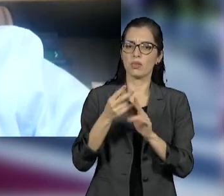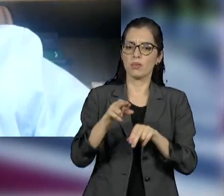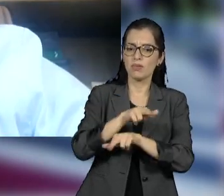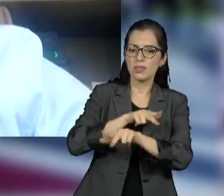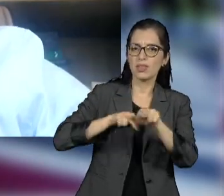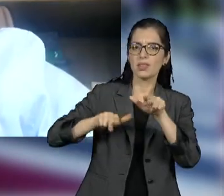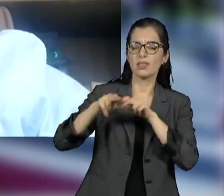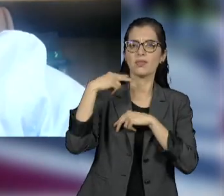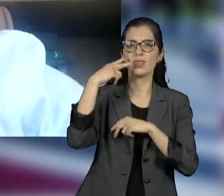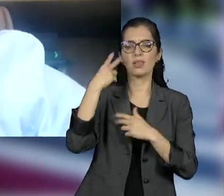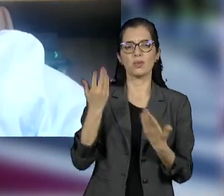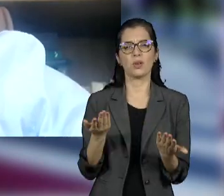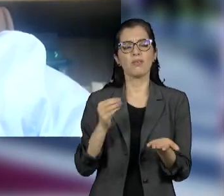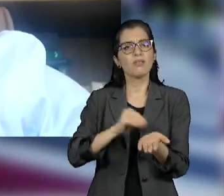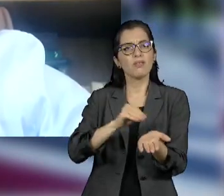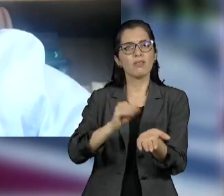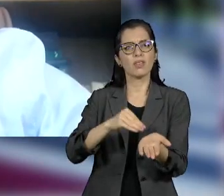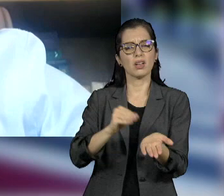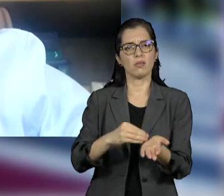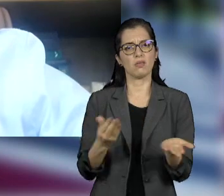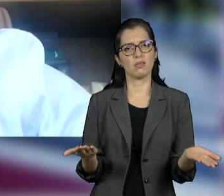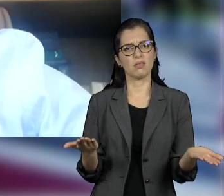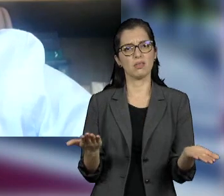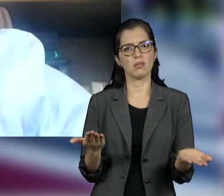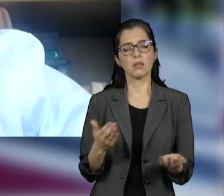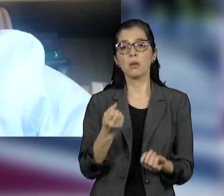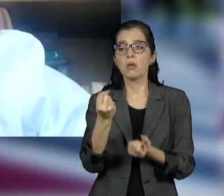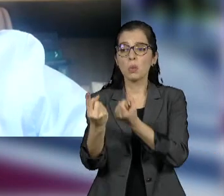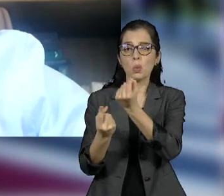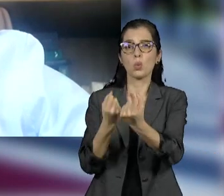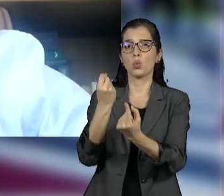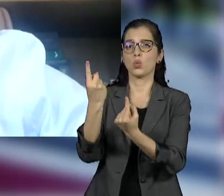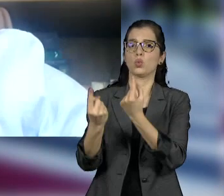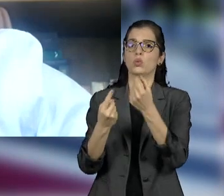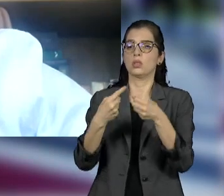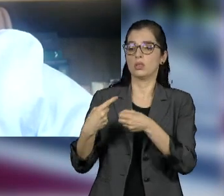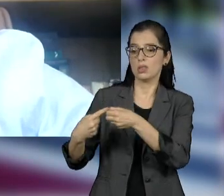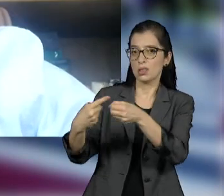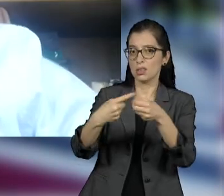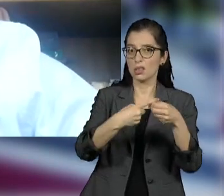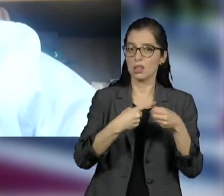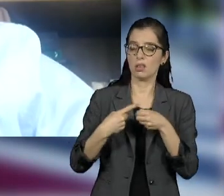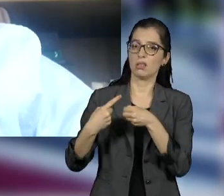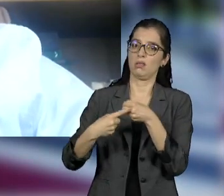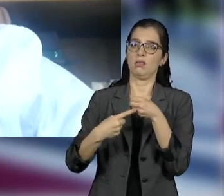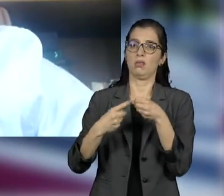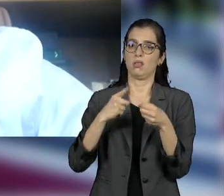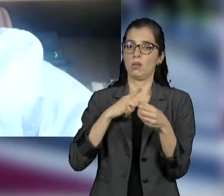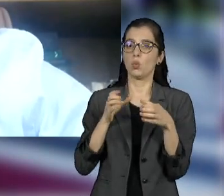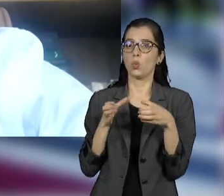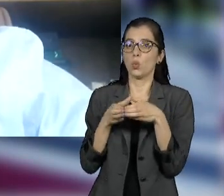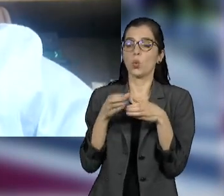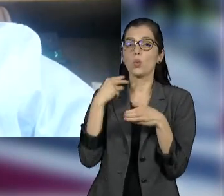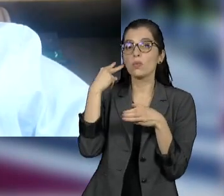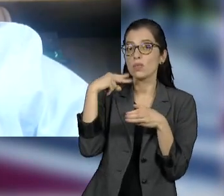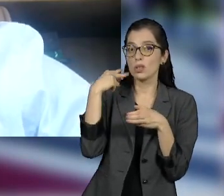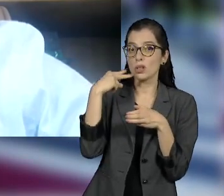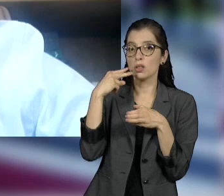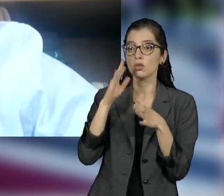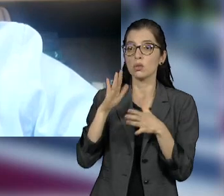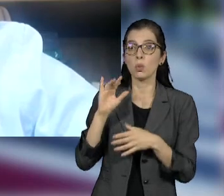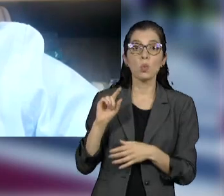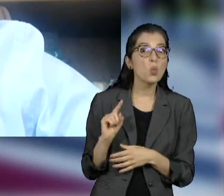esse efeito colateral se refletiu no lançamento de chapas de vereadores por apenas um partido e mesmo